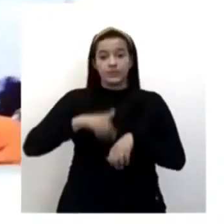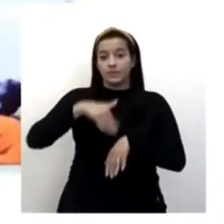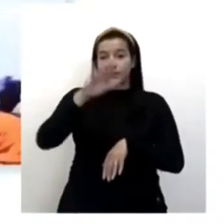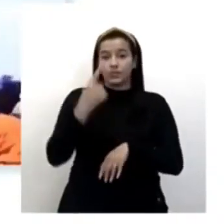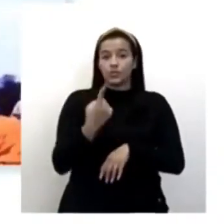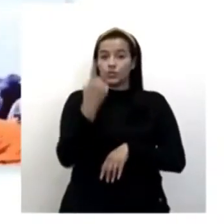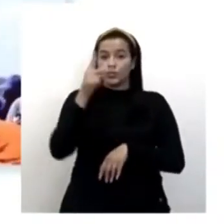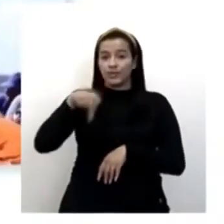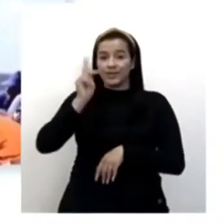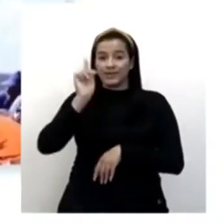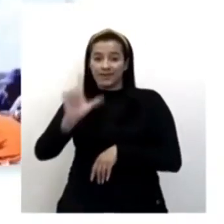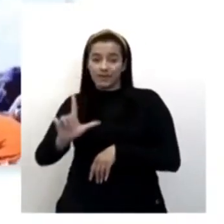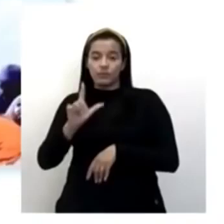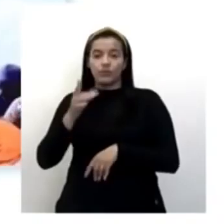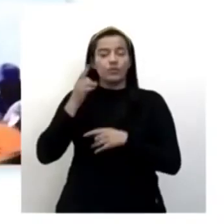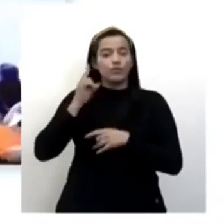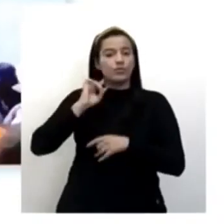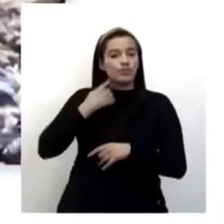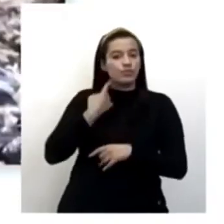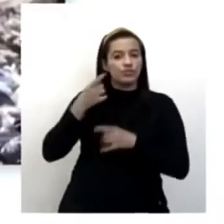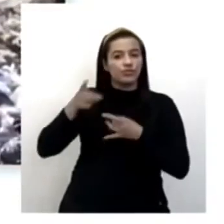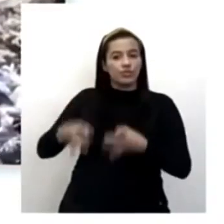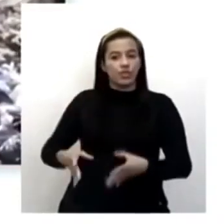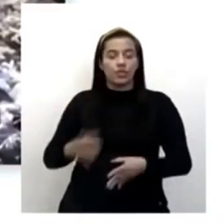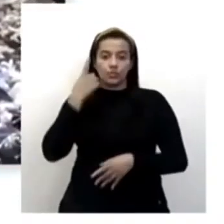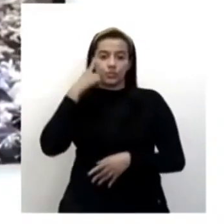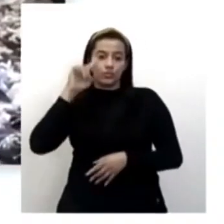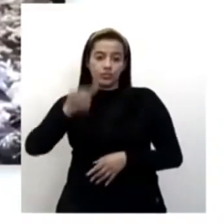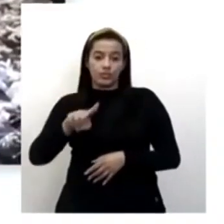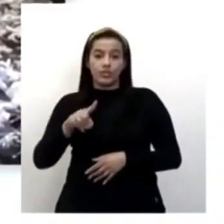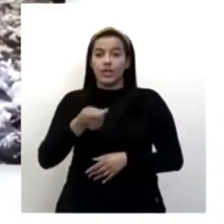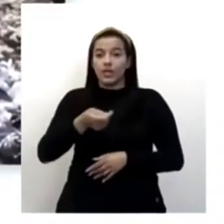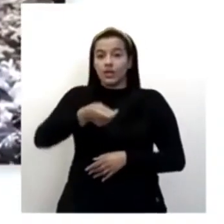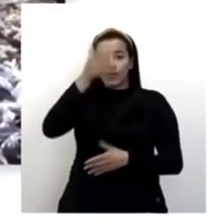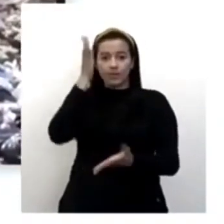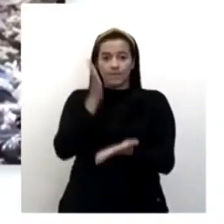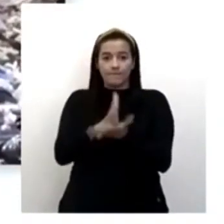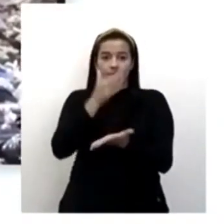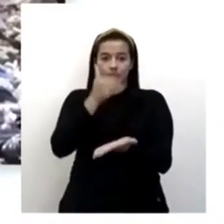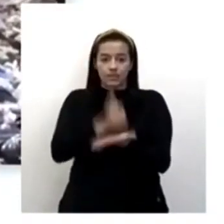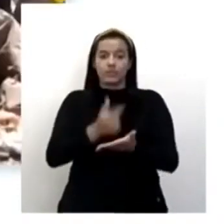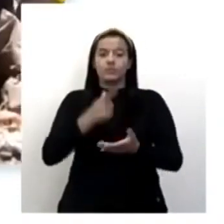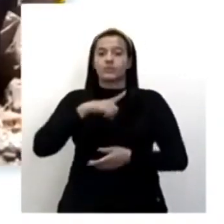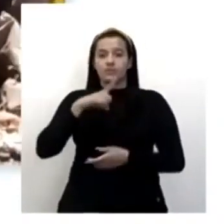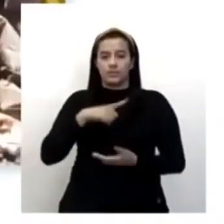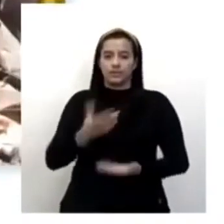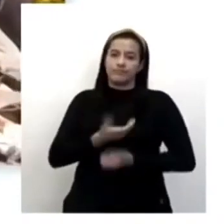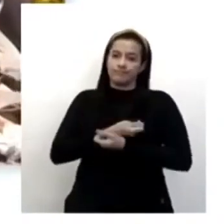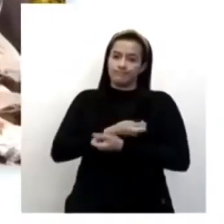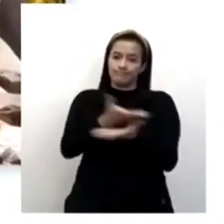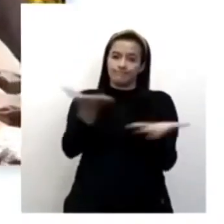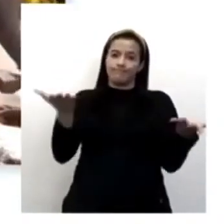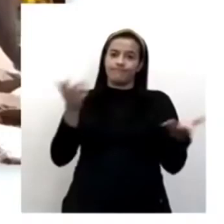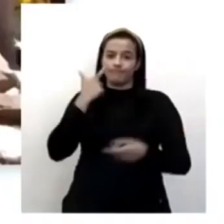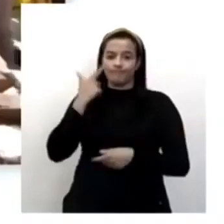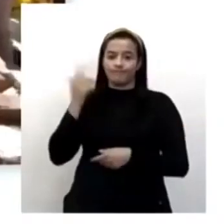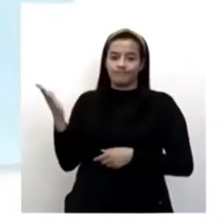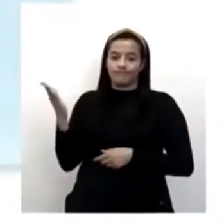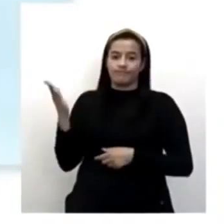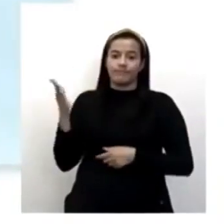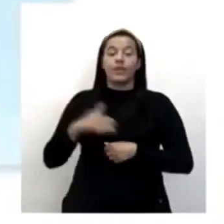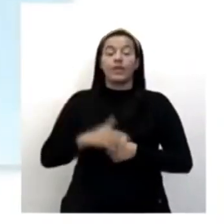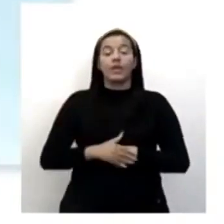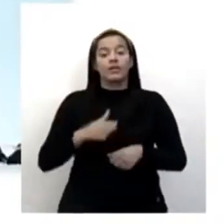lixo por dia. E quase metade desse lixo ainda vai para lixões a céu aberto. Para tratar melhor do problema,